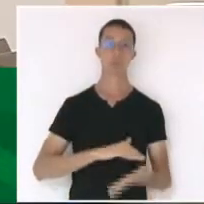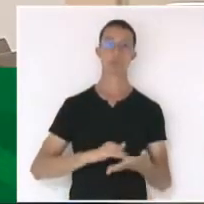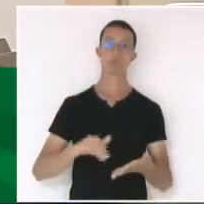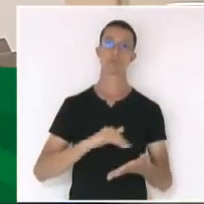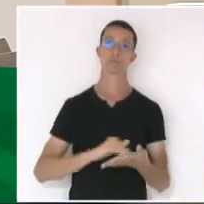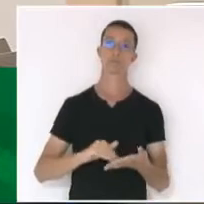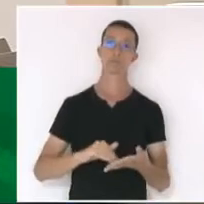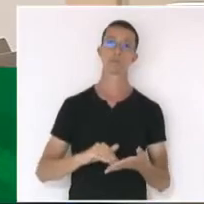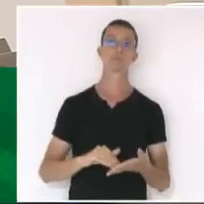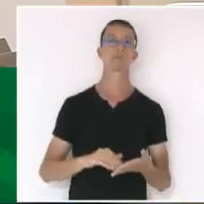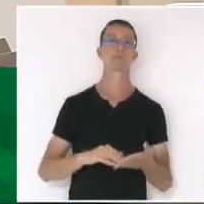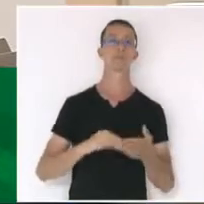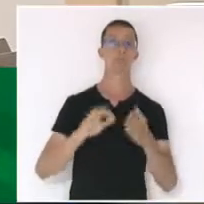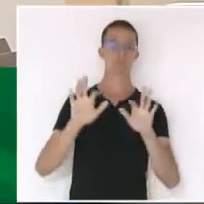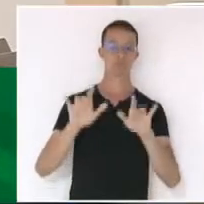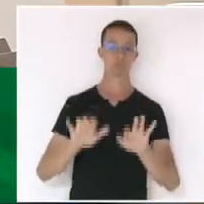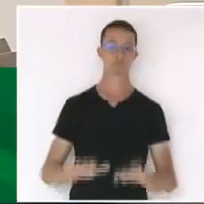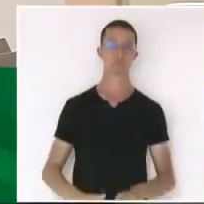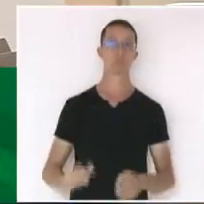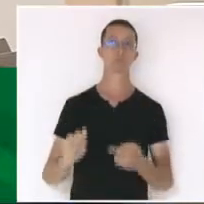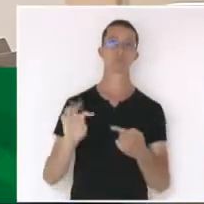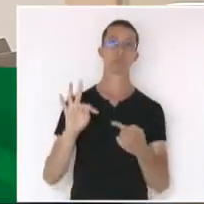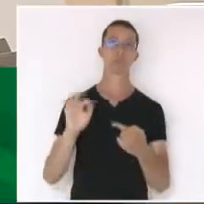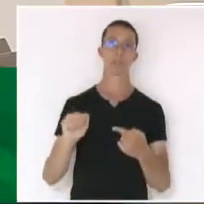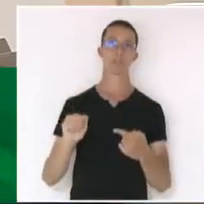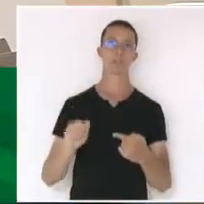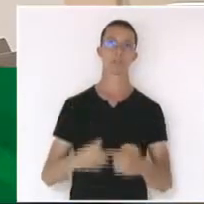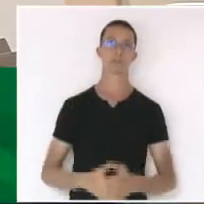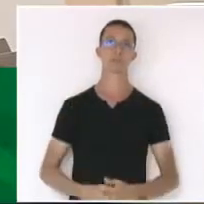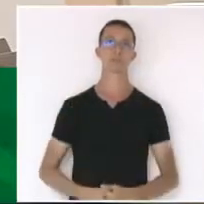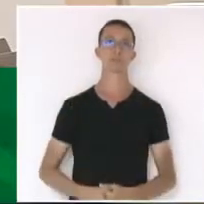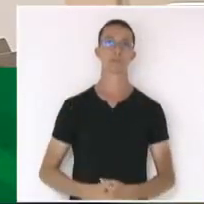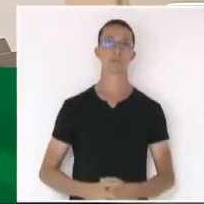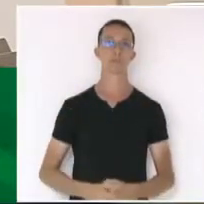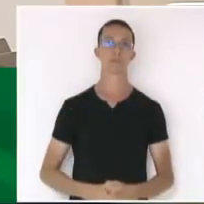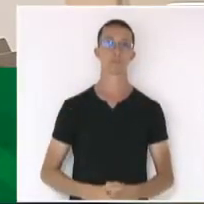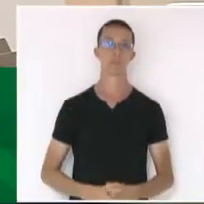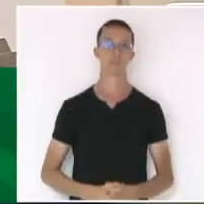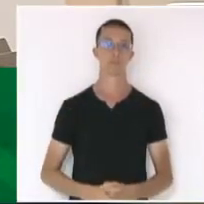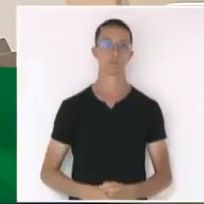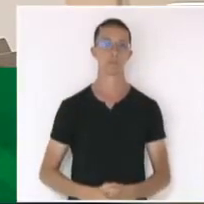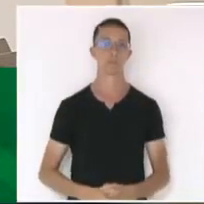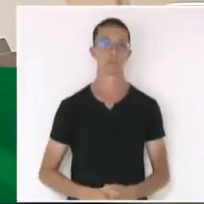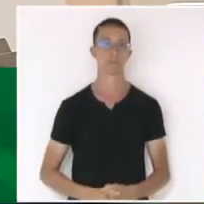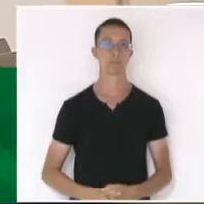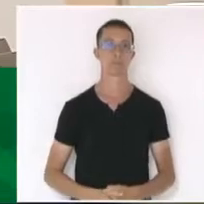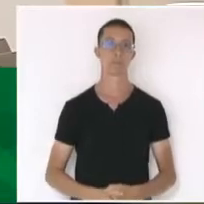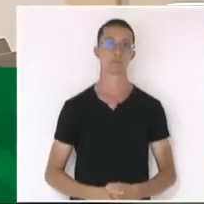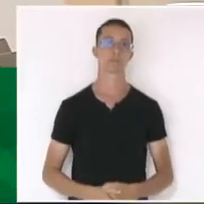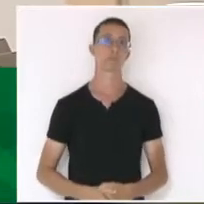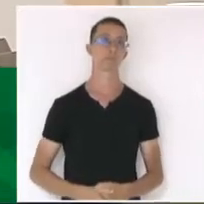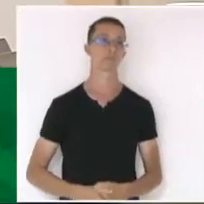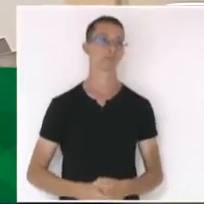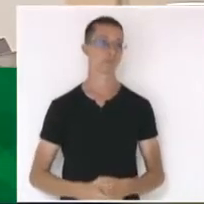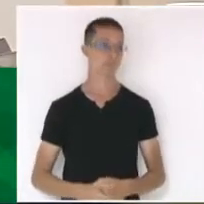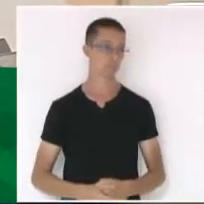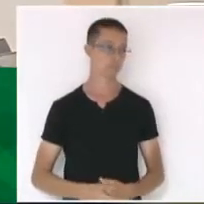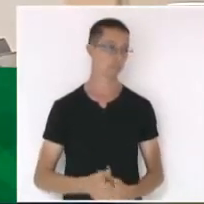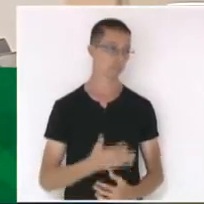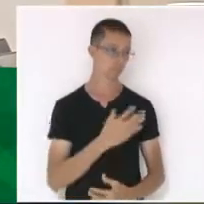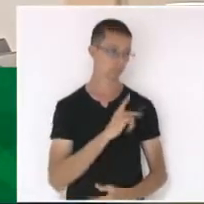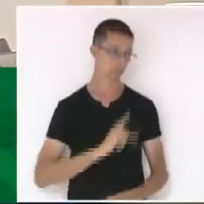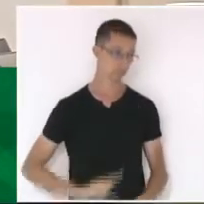fez e lavrou a presente ata Deputado o presidente Mauricio eskudlark